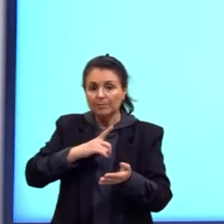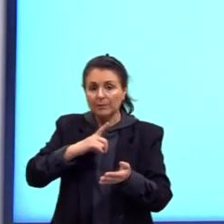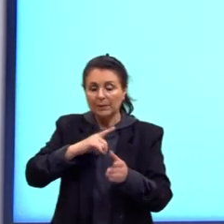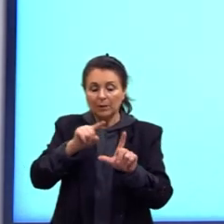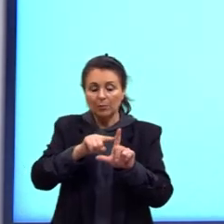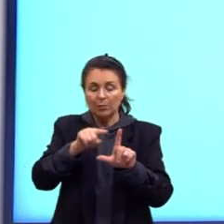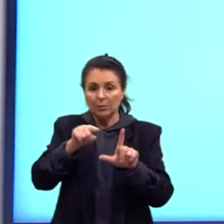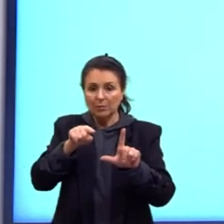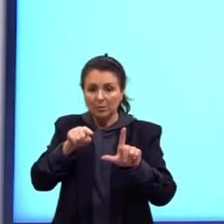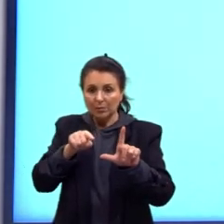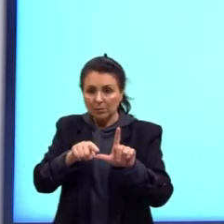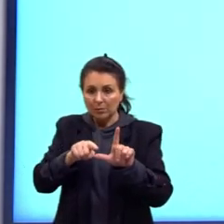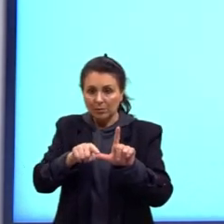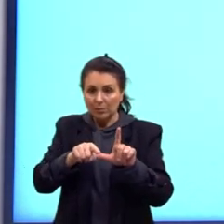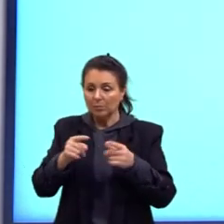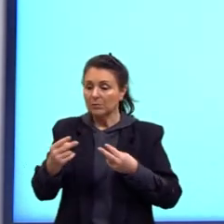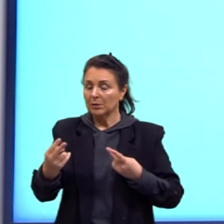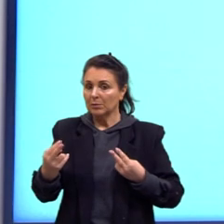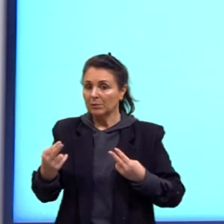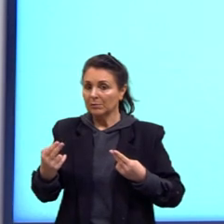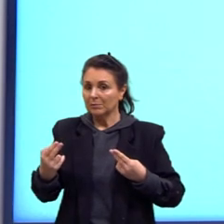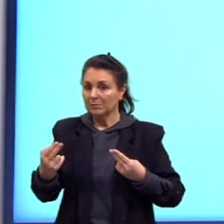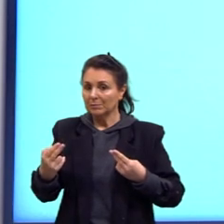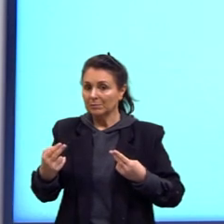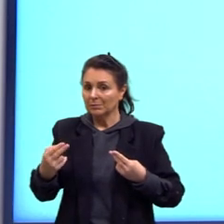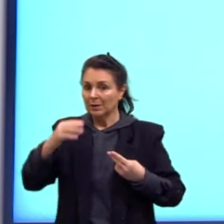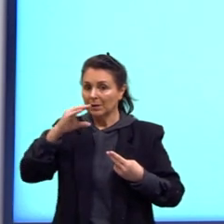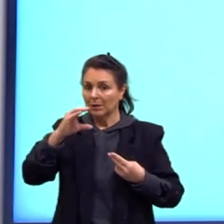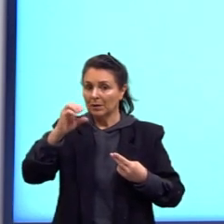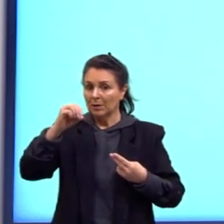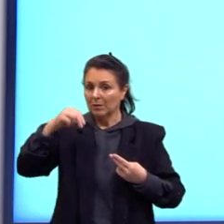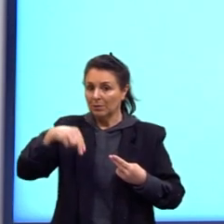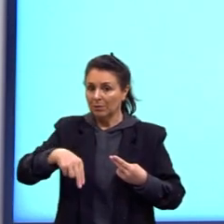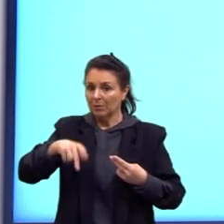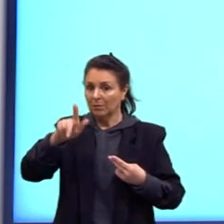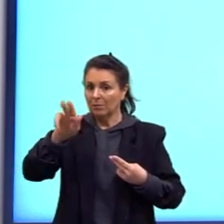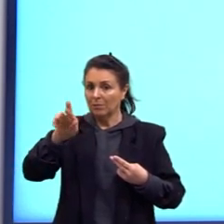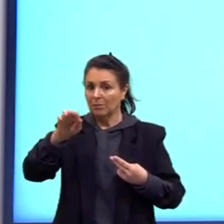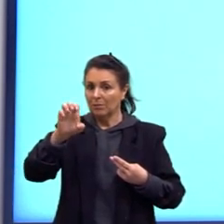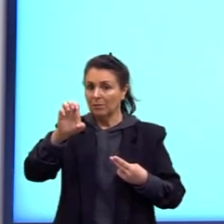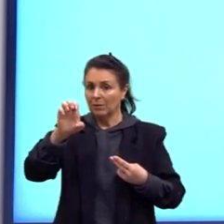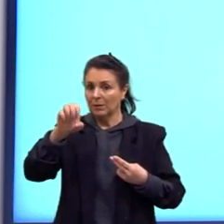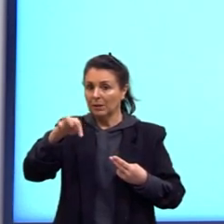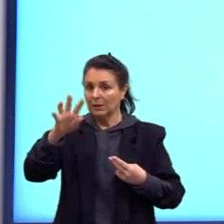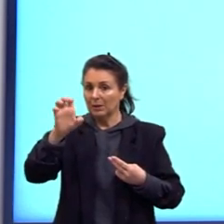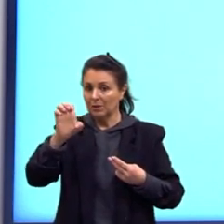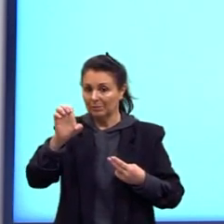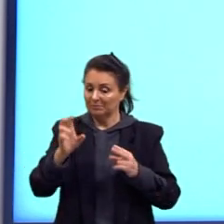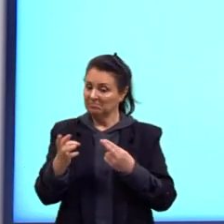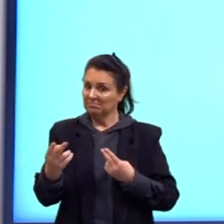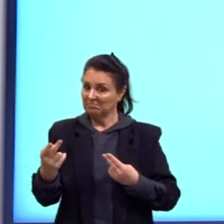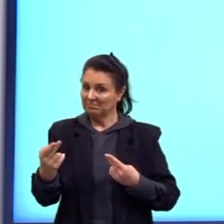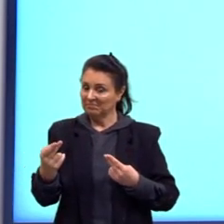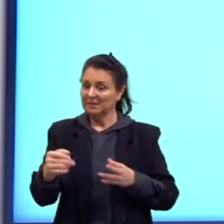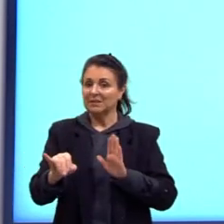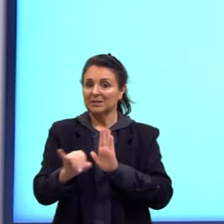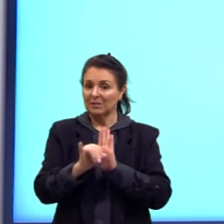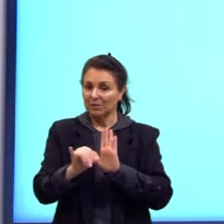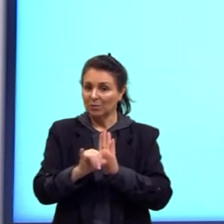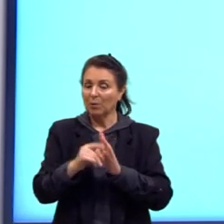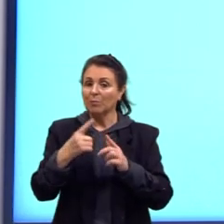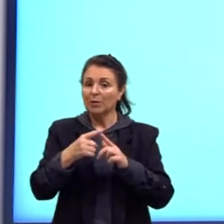os ângulos ali congruente está temos ângulos de mesma medida aqui nós tínhamos identificados Então